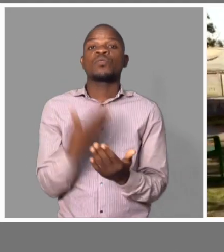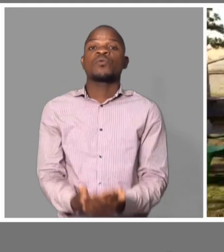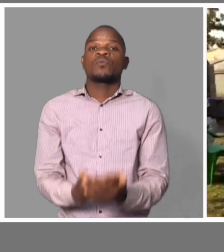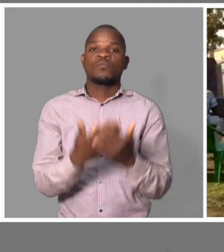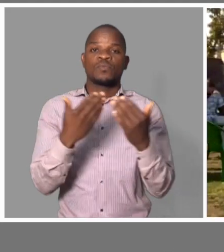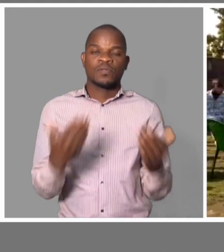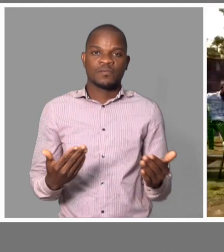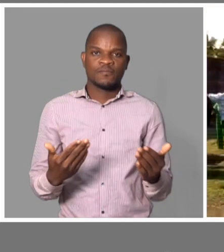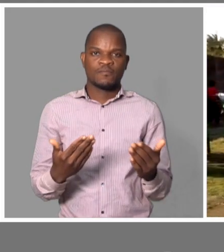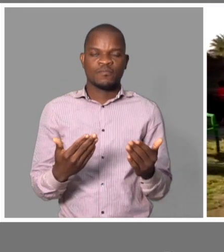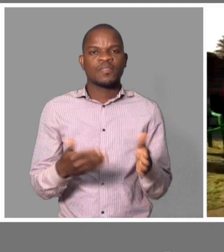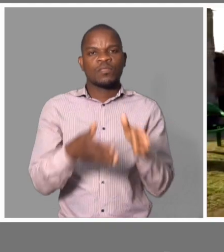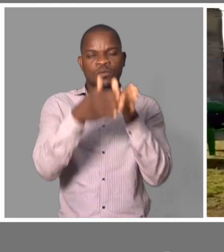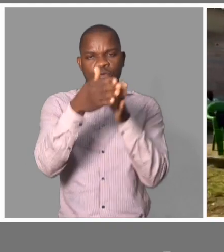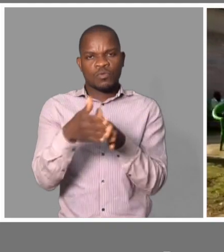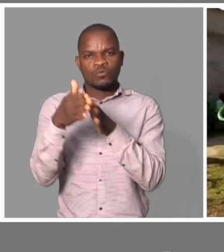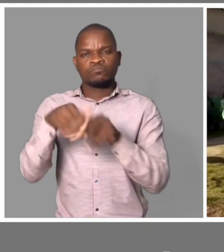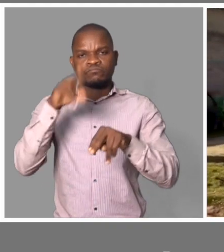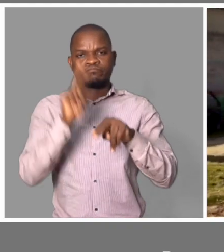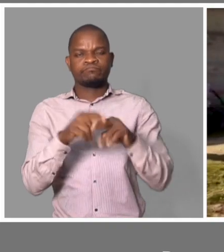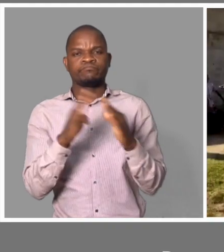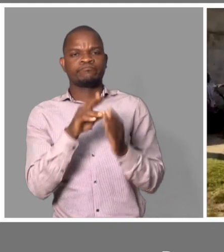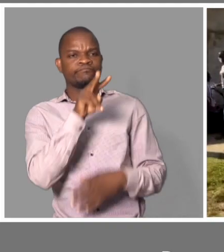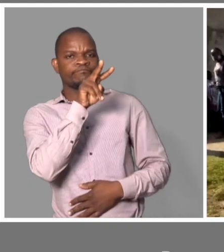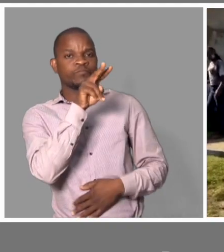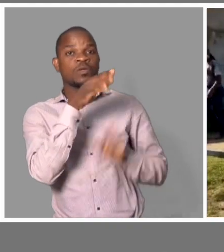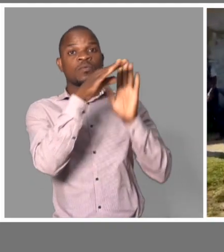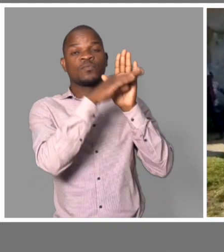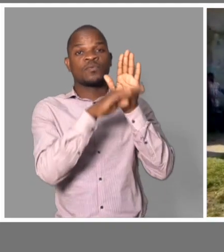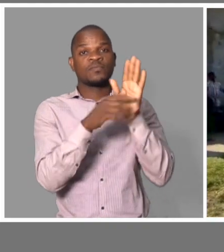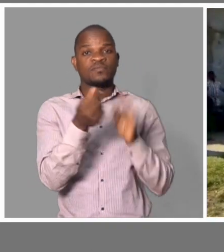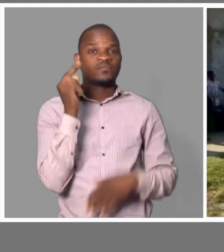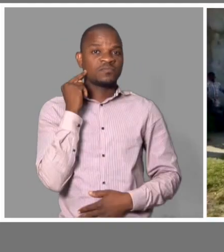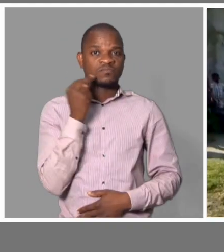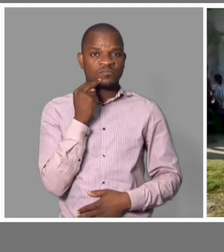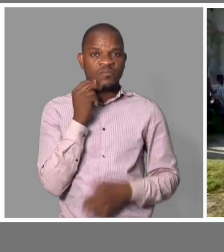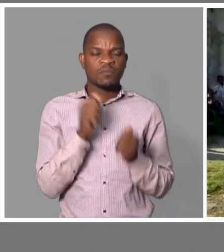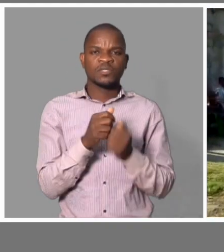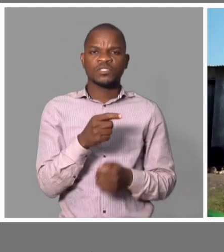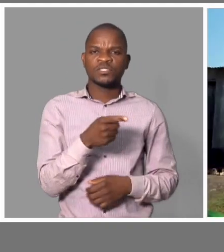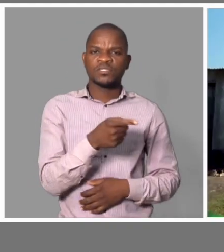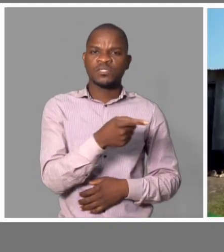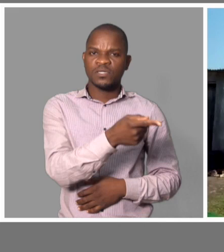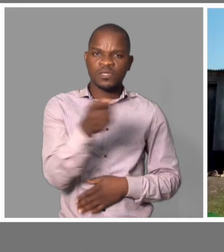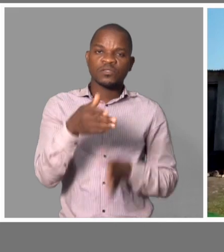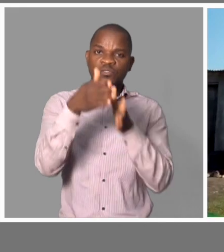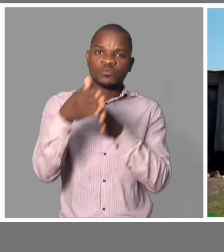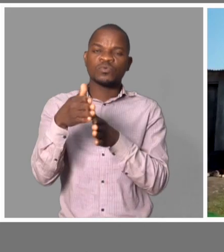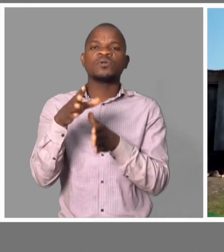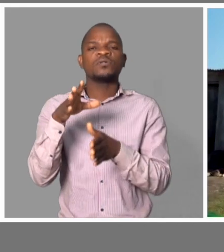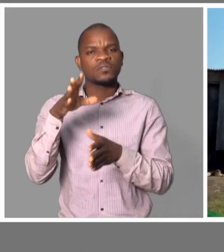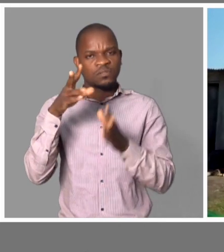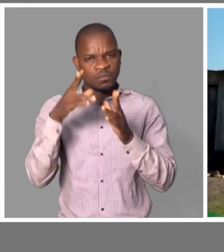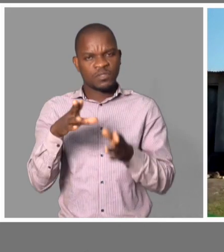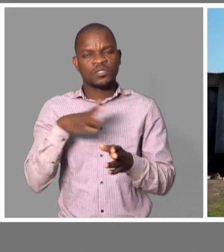quando a pessoa assiste a este programa, em algum momento é assistido com a pessoa que